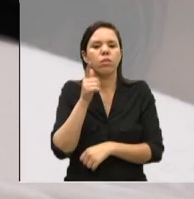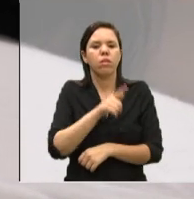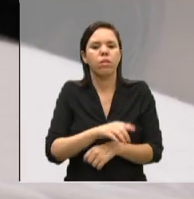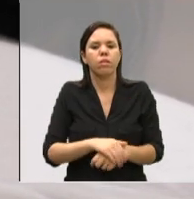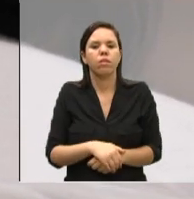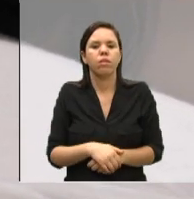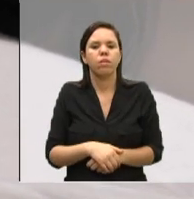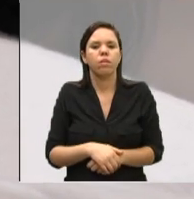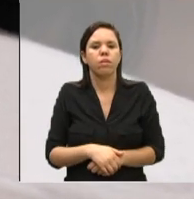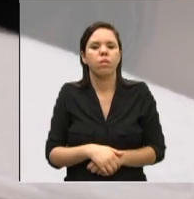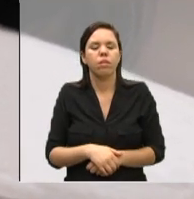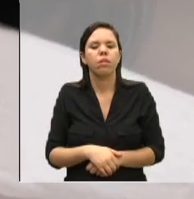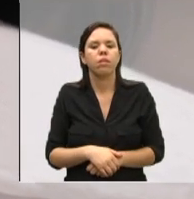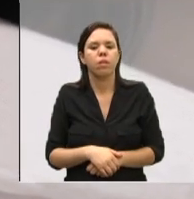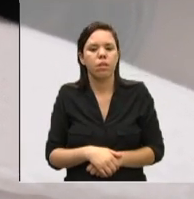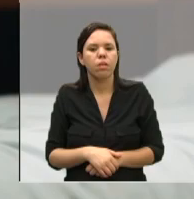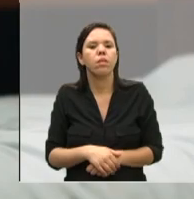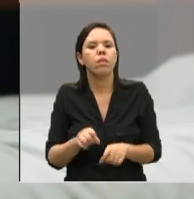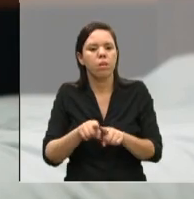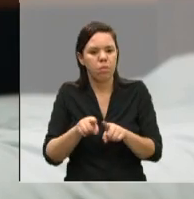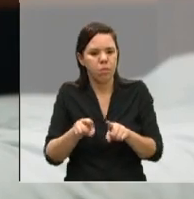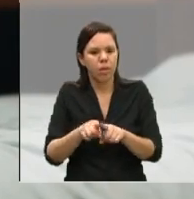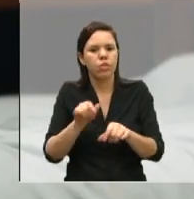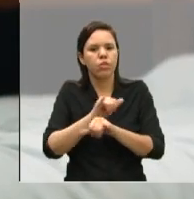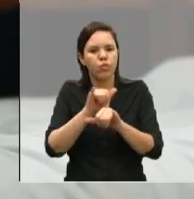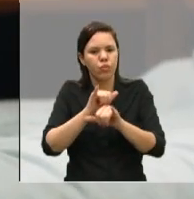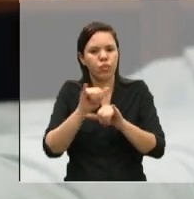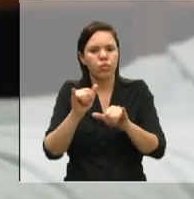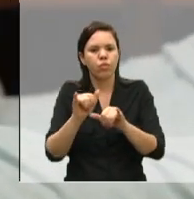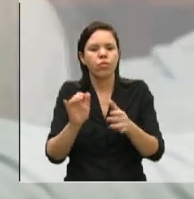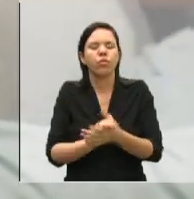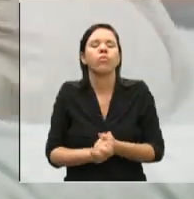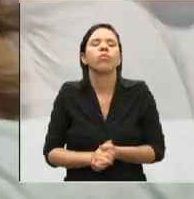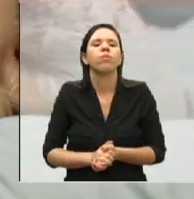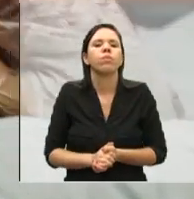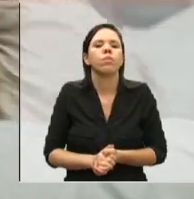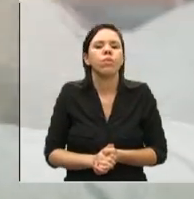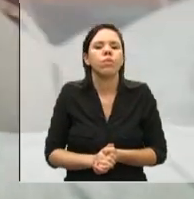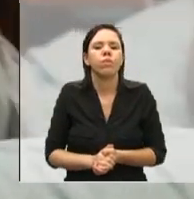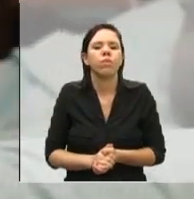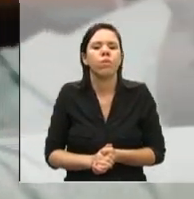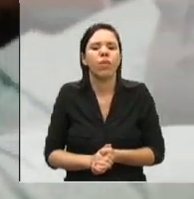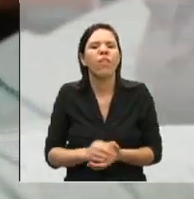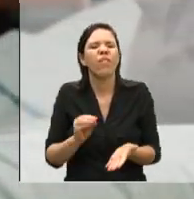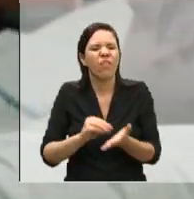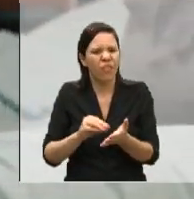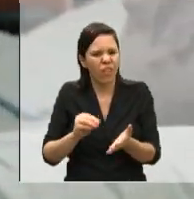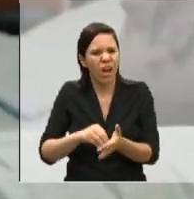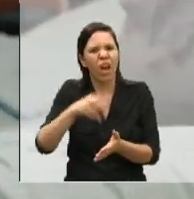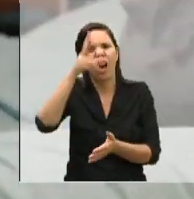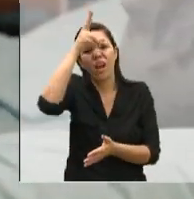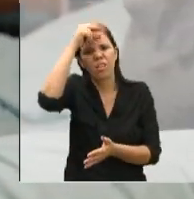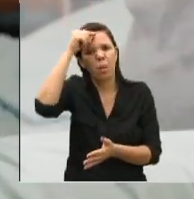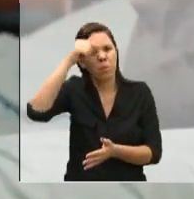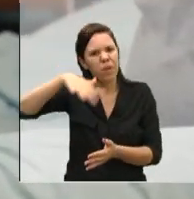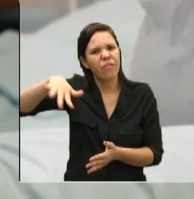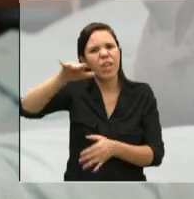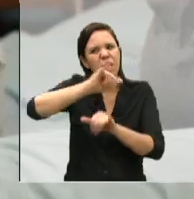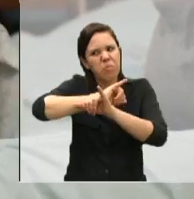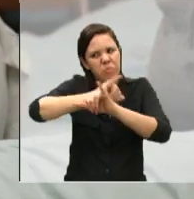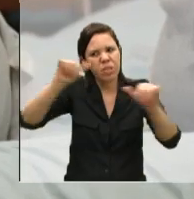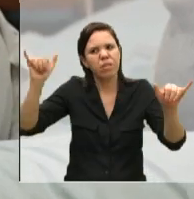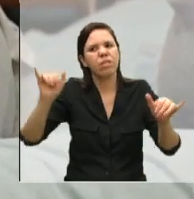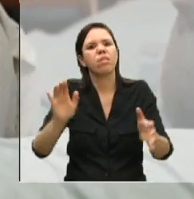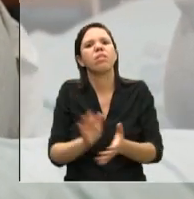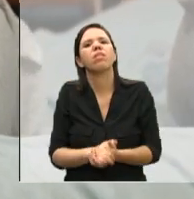conta. E principalmente também divulgação. Muita gente, a própria rede, falta divulgação, falta essa relação da